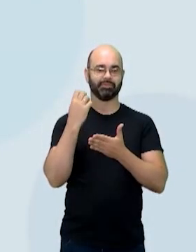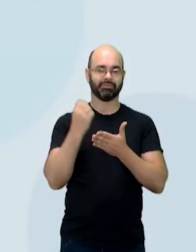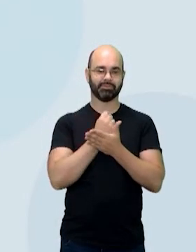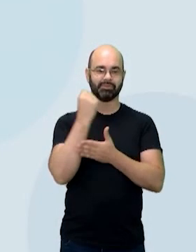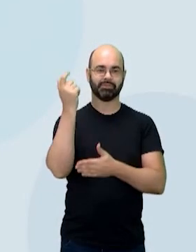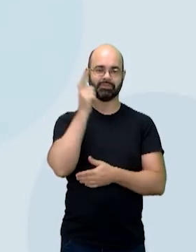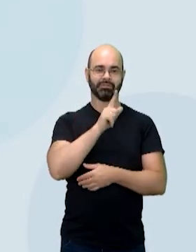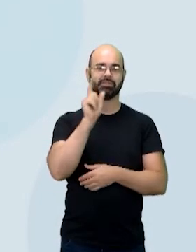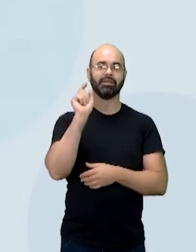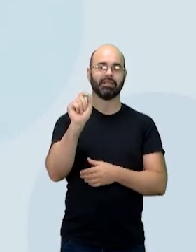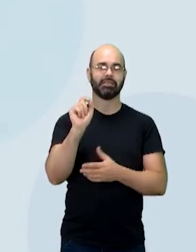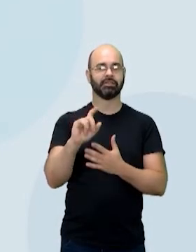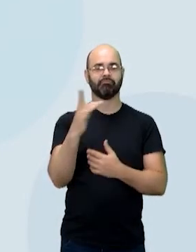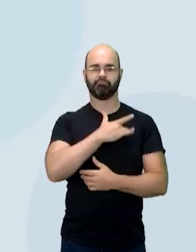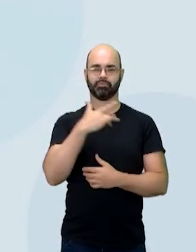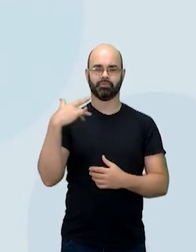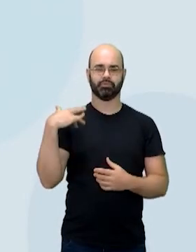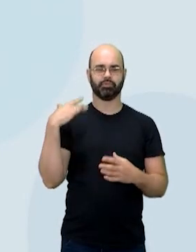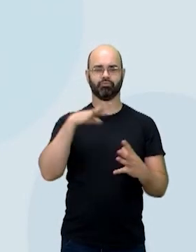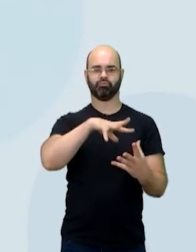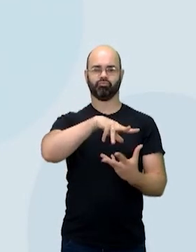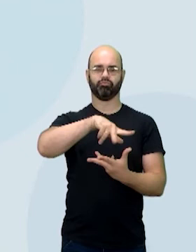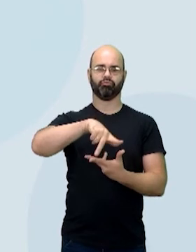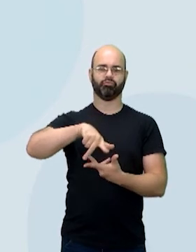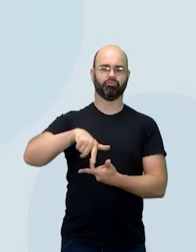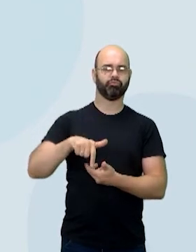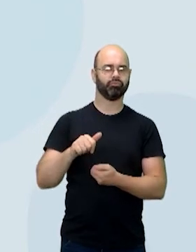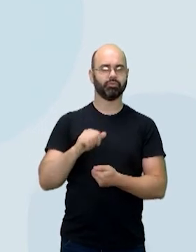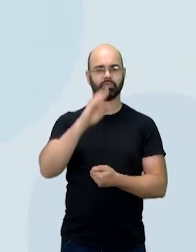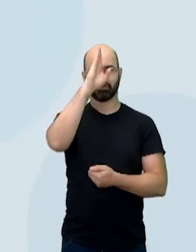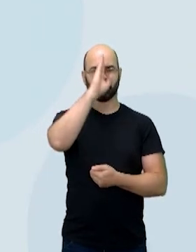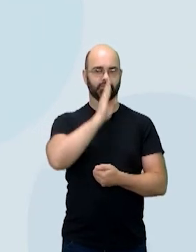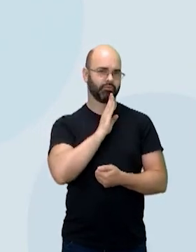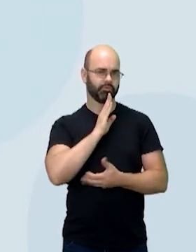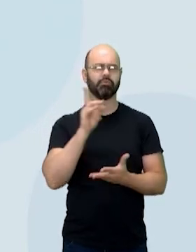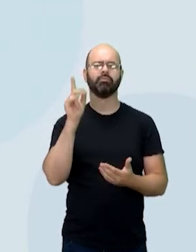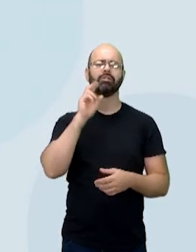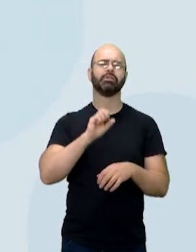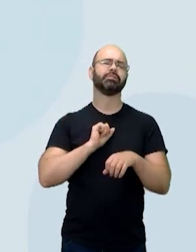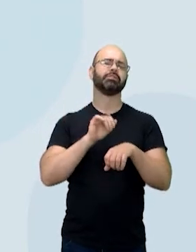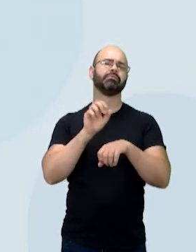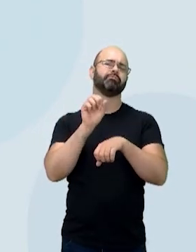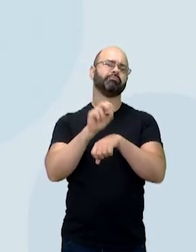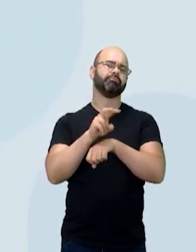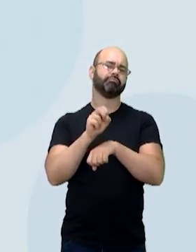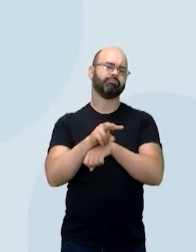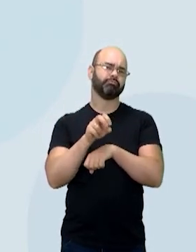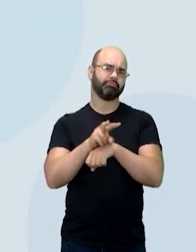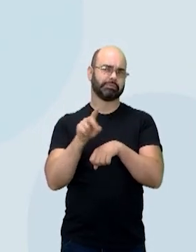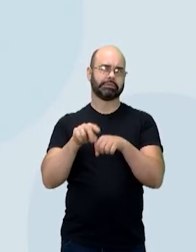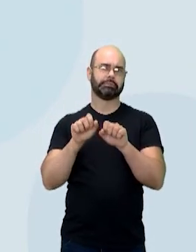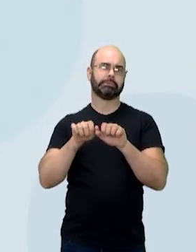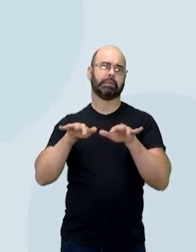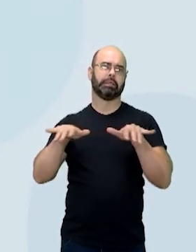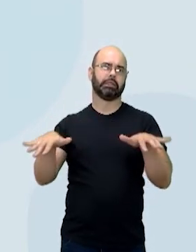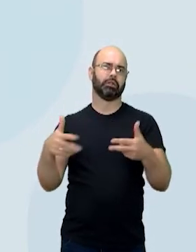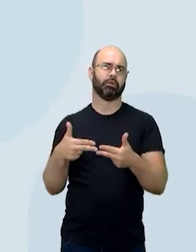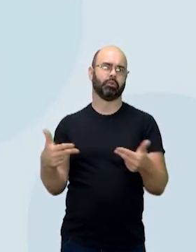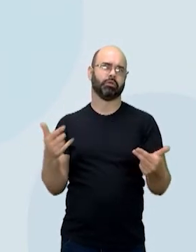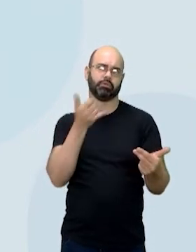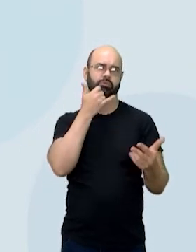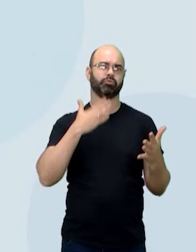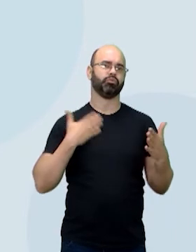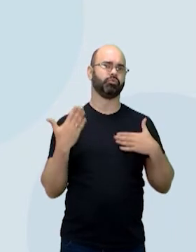dos pouquíssimos países do mundo que tem saúde. Já pensou, Russo, época de pandemia, se você não tem um sistema integrado de saúde? Foi o que aconteceu em